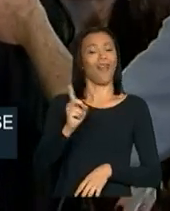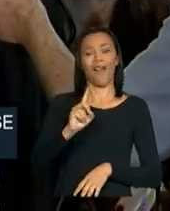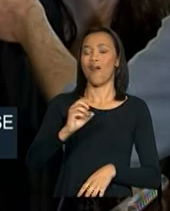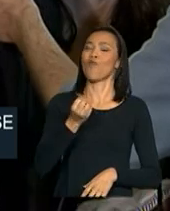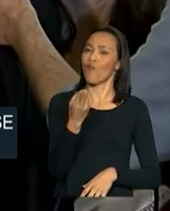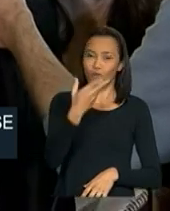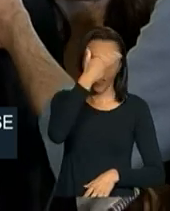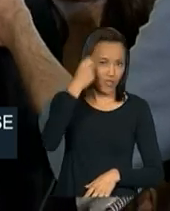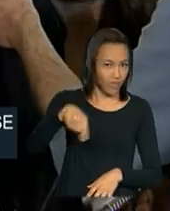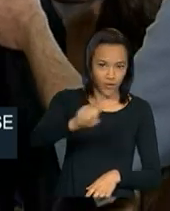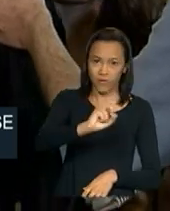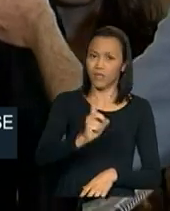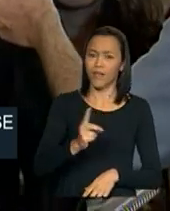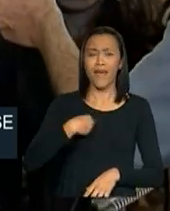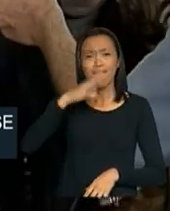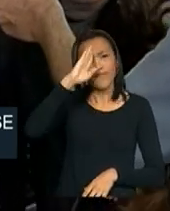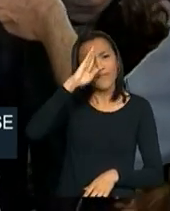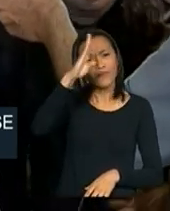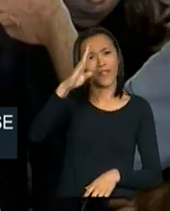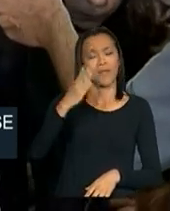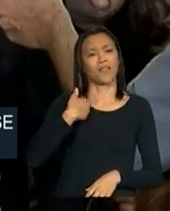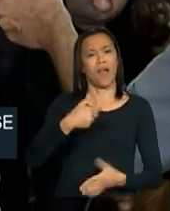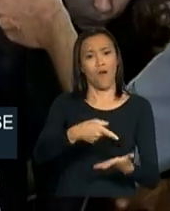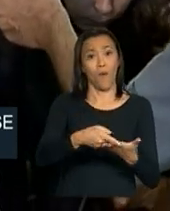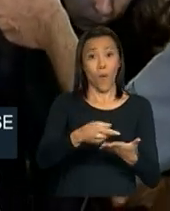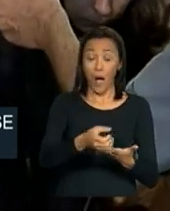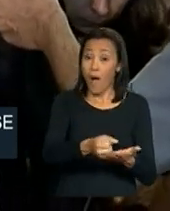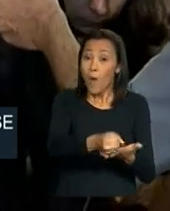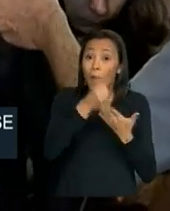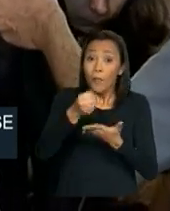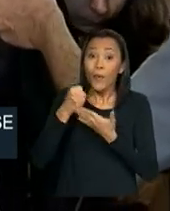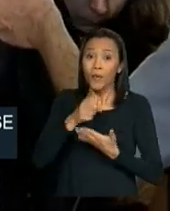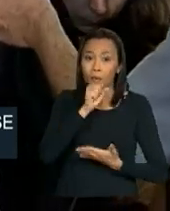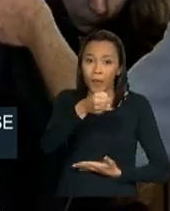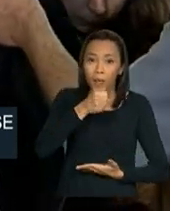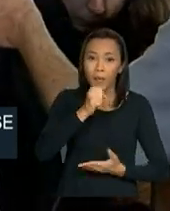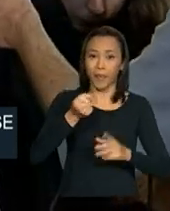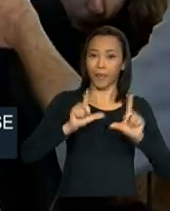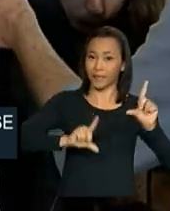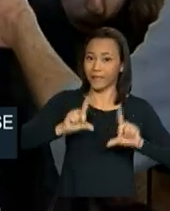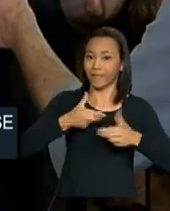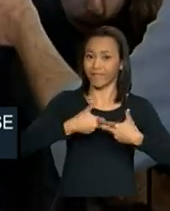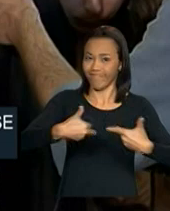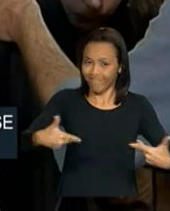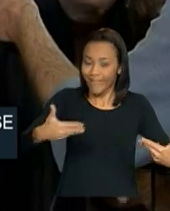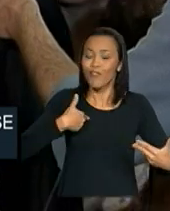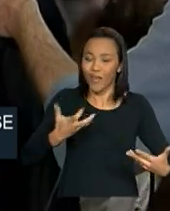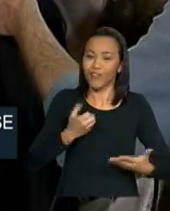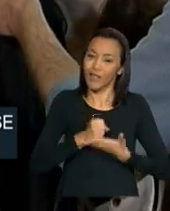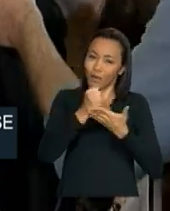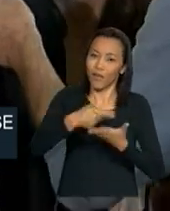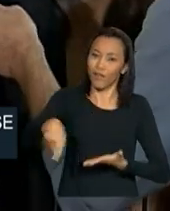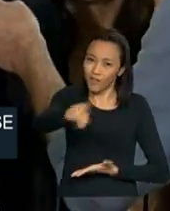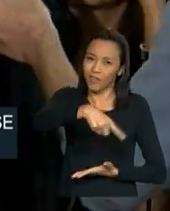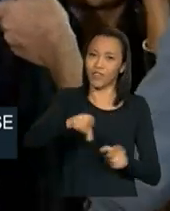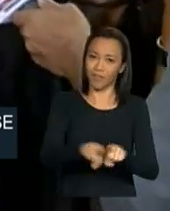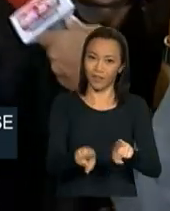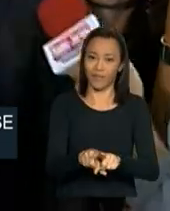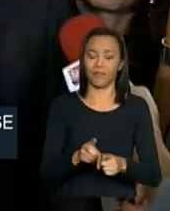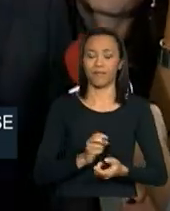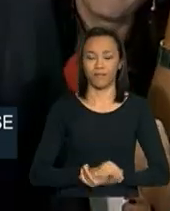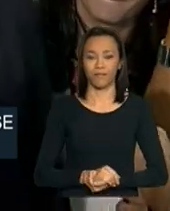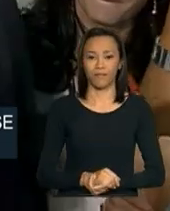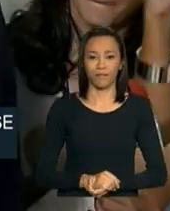É fundamental a participação da imprensa e quero ser parceiro também de vocês. Já pode deixar seu